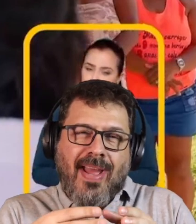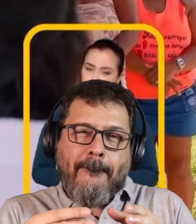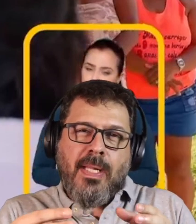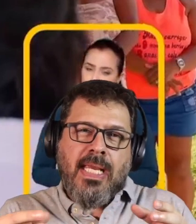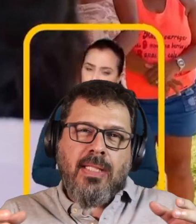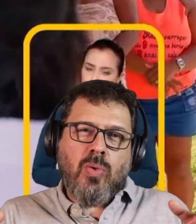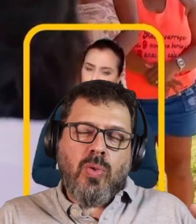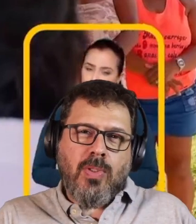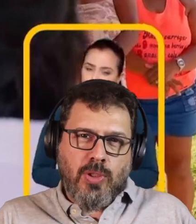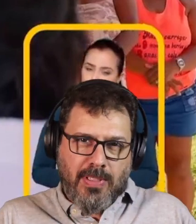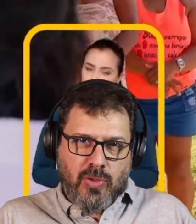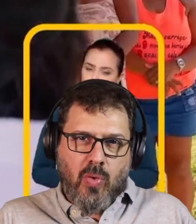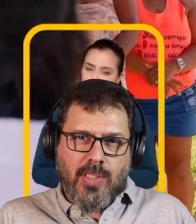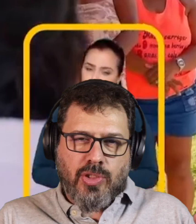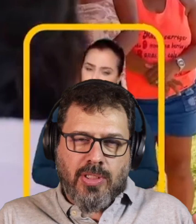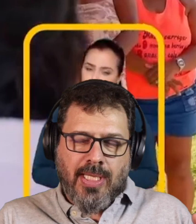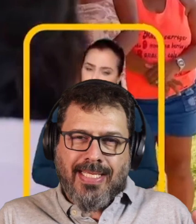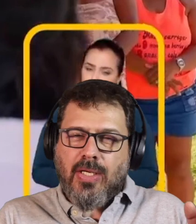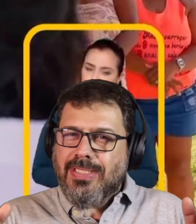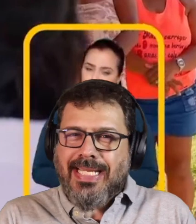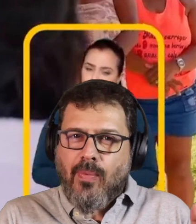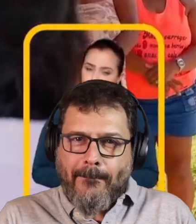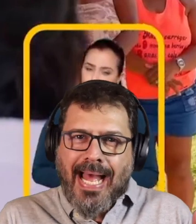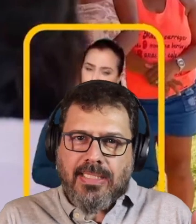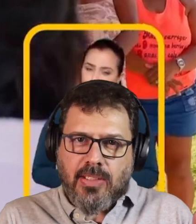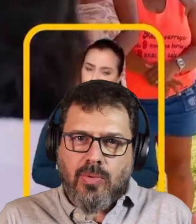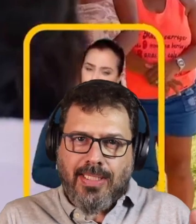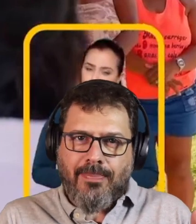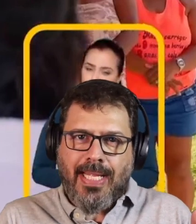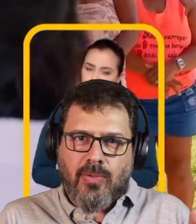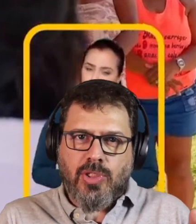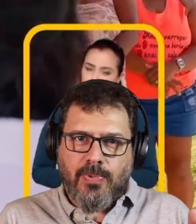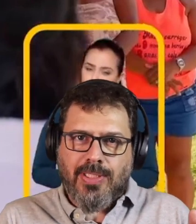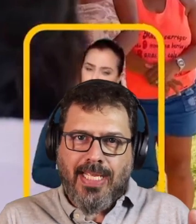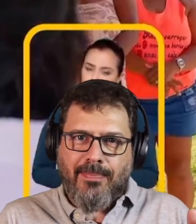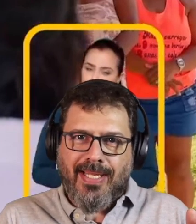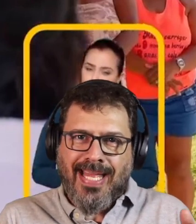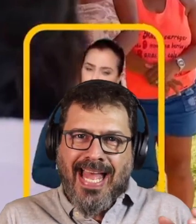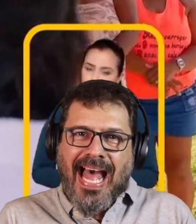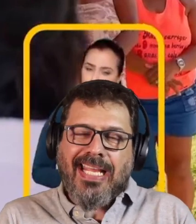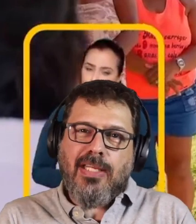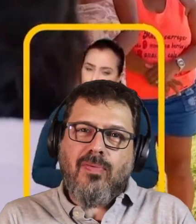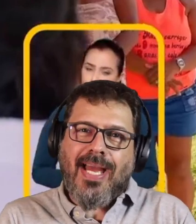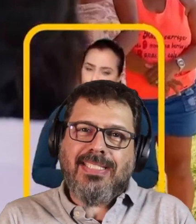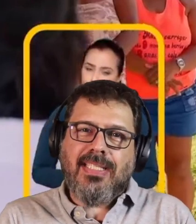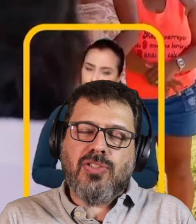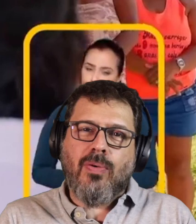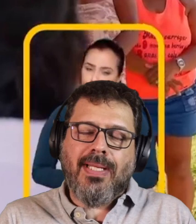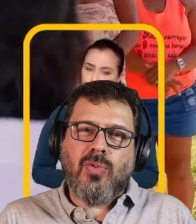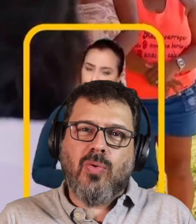você vai ampliando o número de pessoas que consideram básico um determinado tipo de tema, aquilo vai